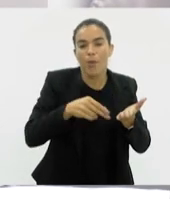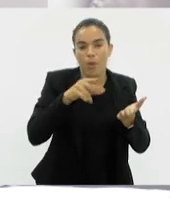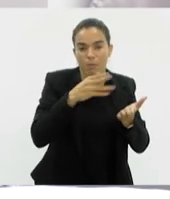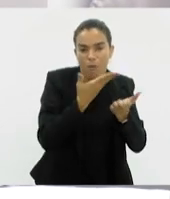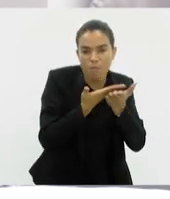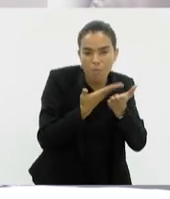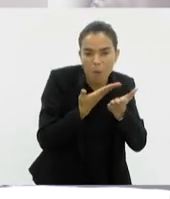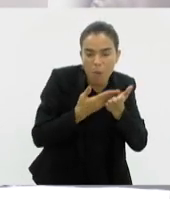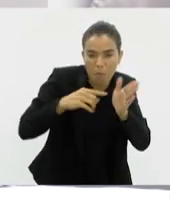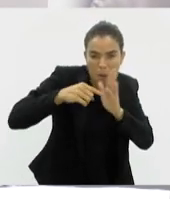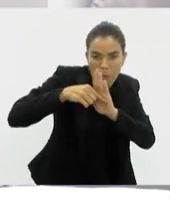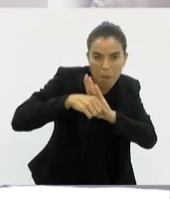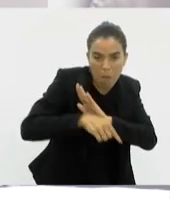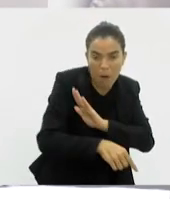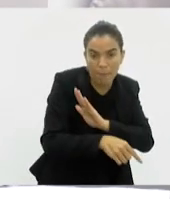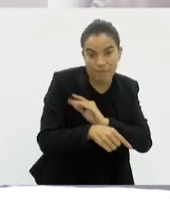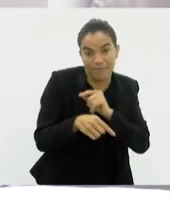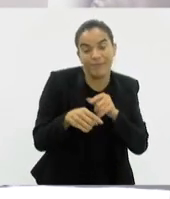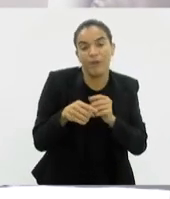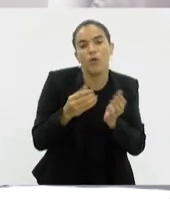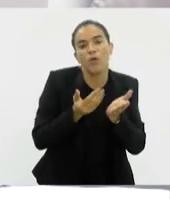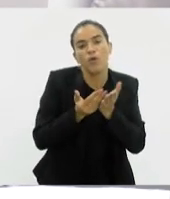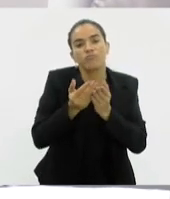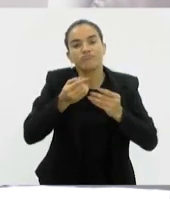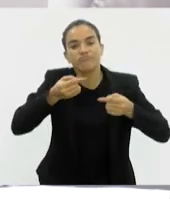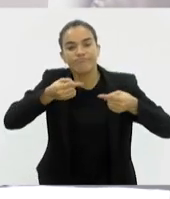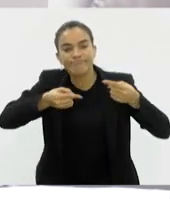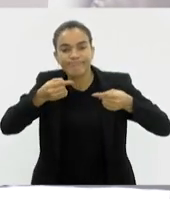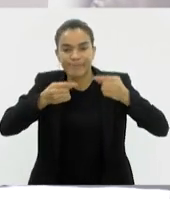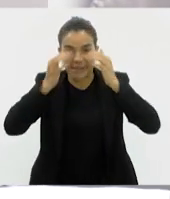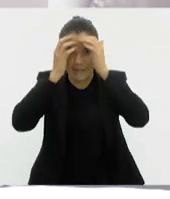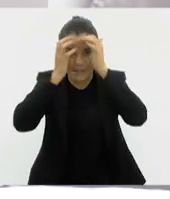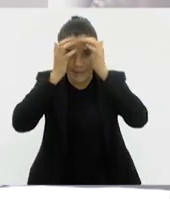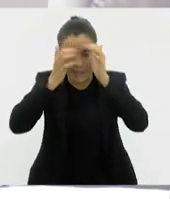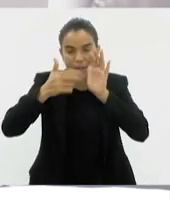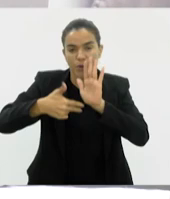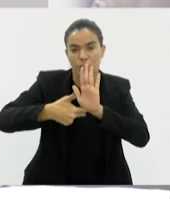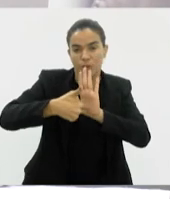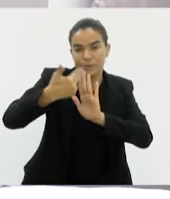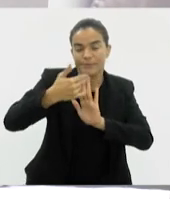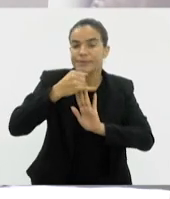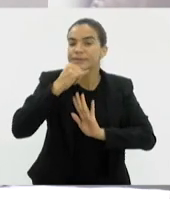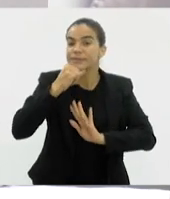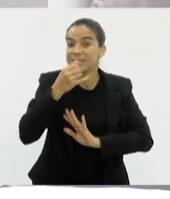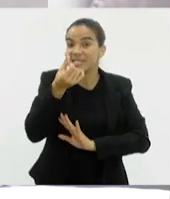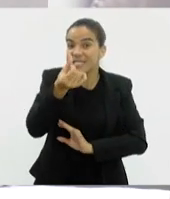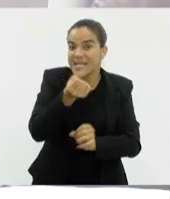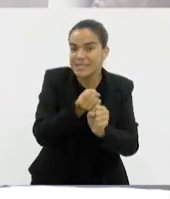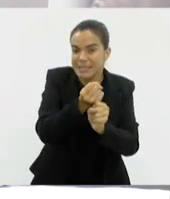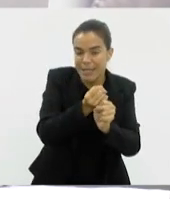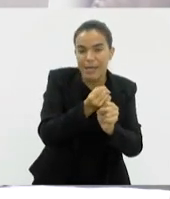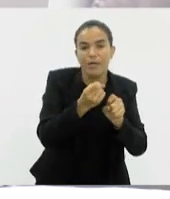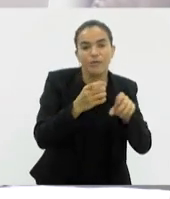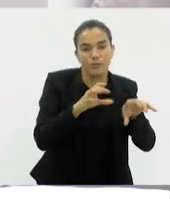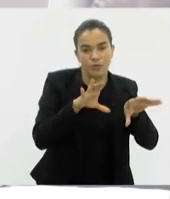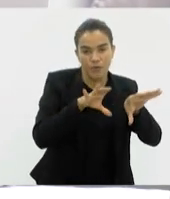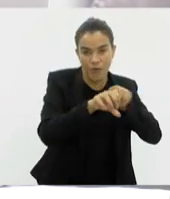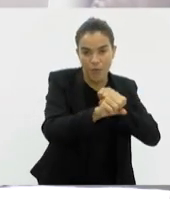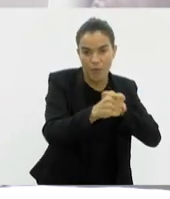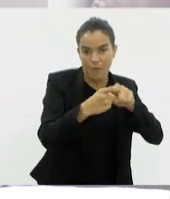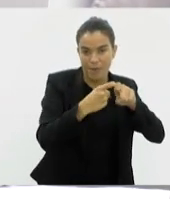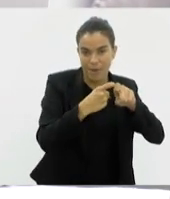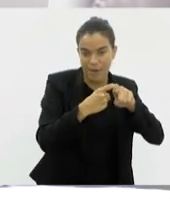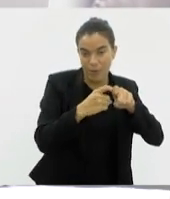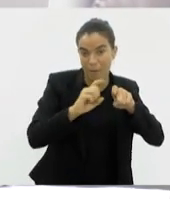Nessa primeira, nessa discussão, eu dou o exemplo da neurocirurgia. Meu irmão, por exemplo, fez 6 anos de medicina, depois mais, me parece que